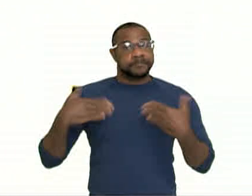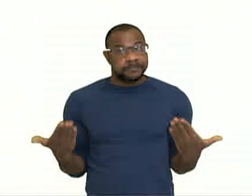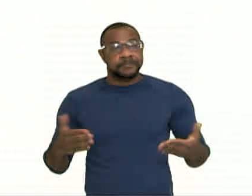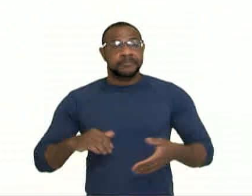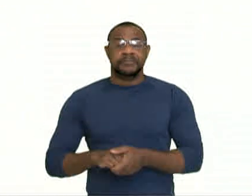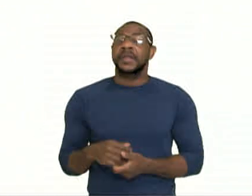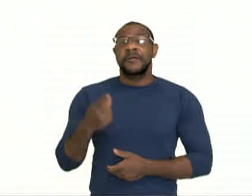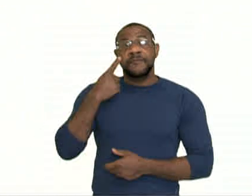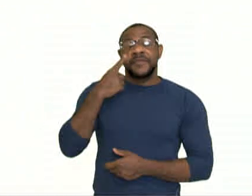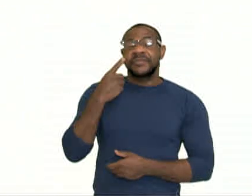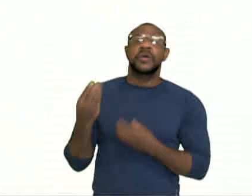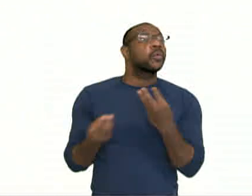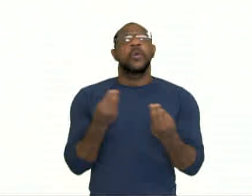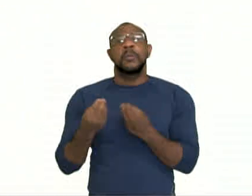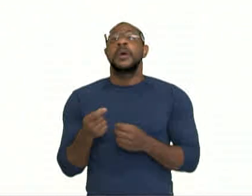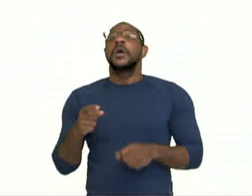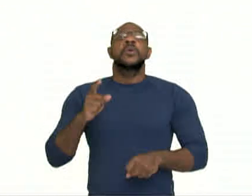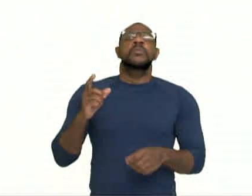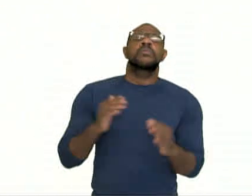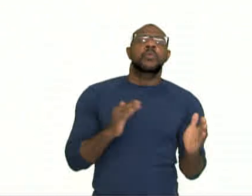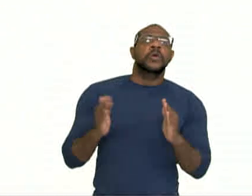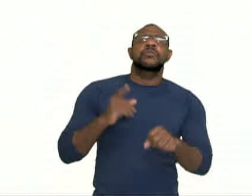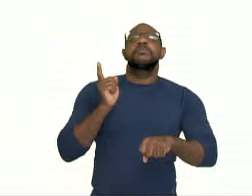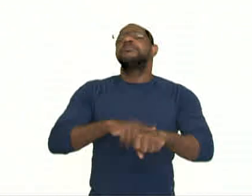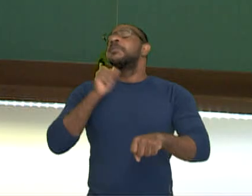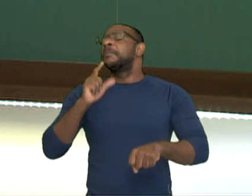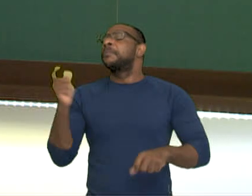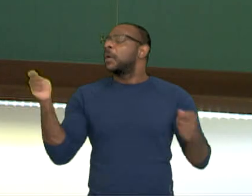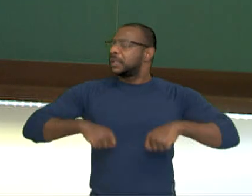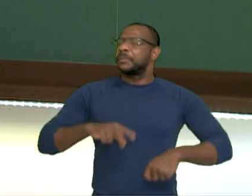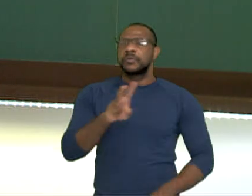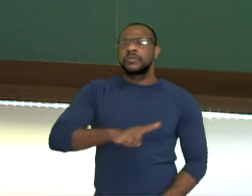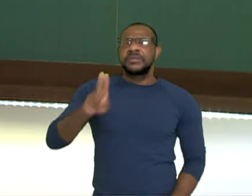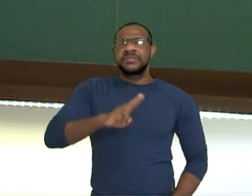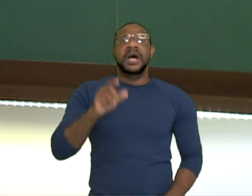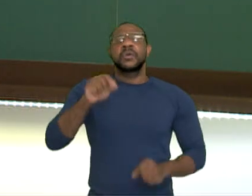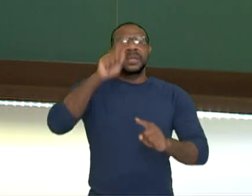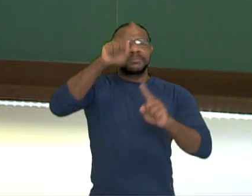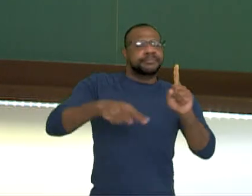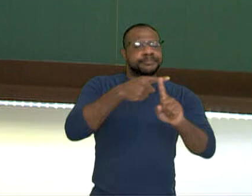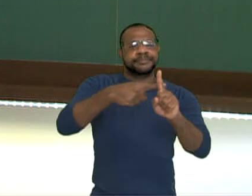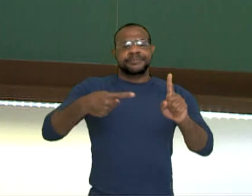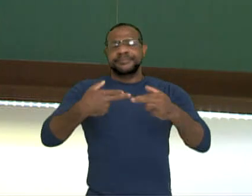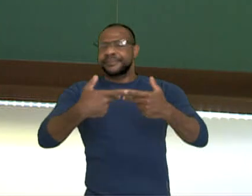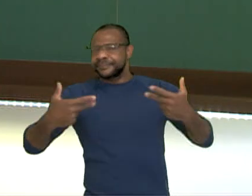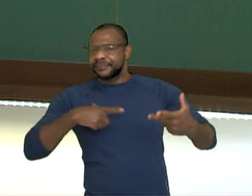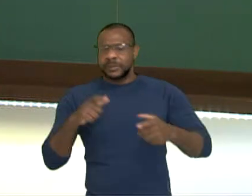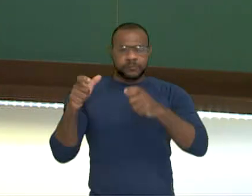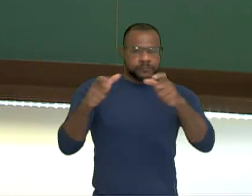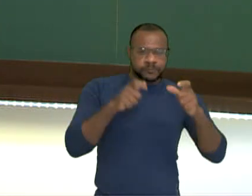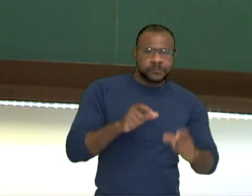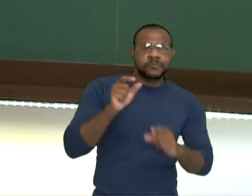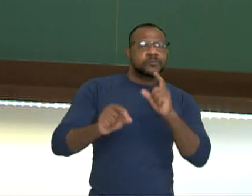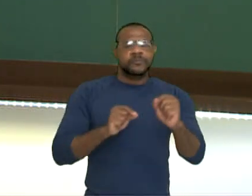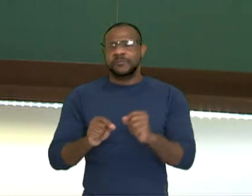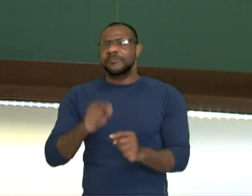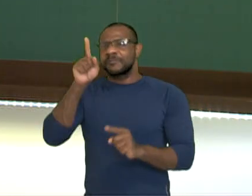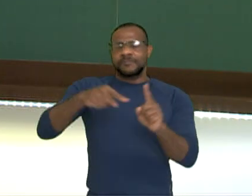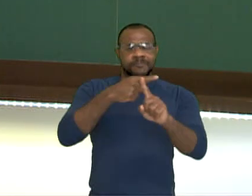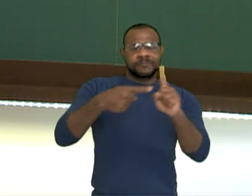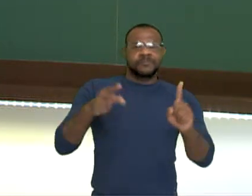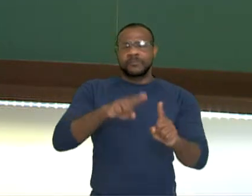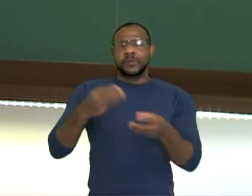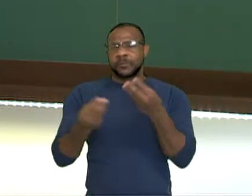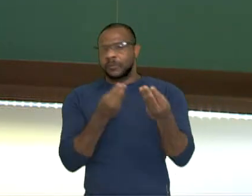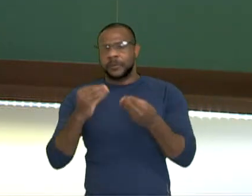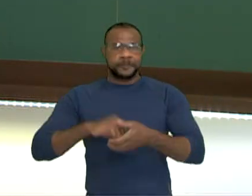veja em quantos momentos, né, a gente pode estar aí localizando, né, a nossa função